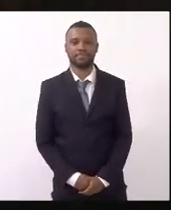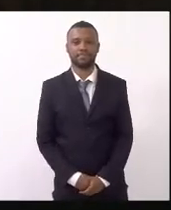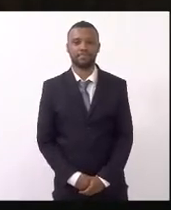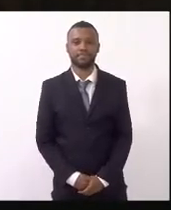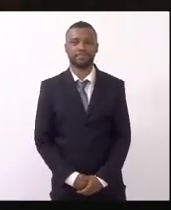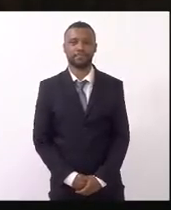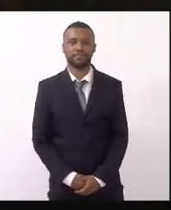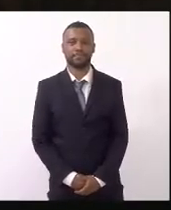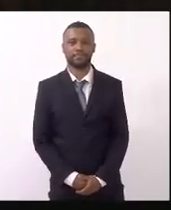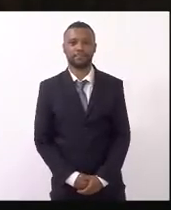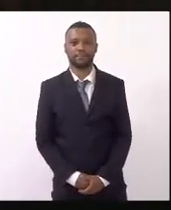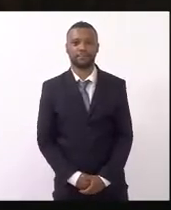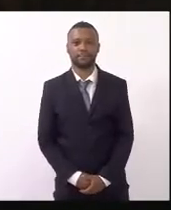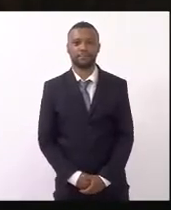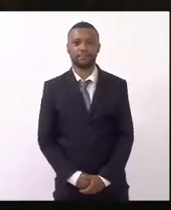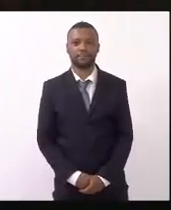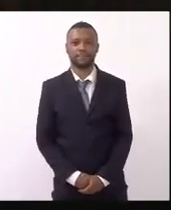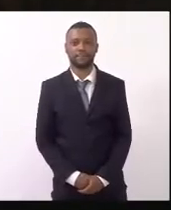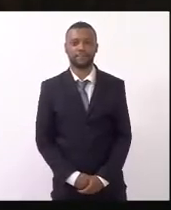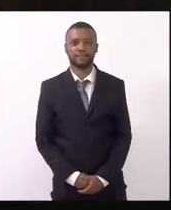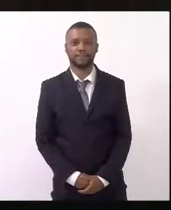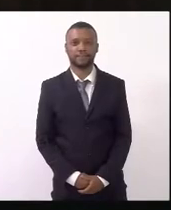E aí